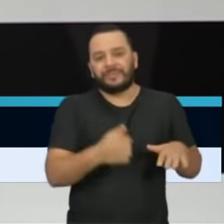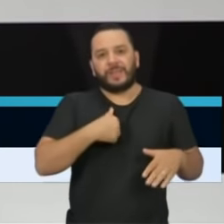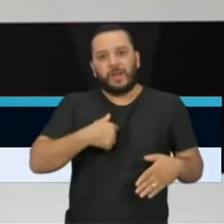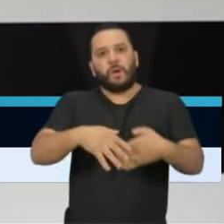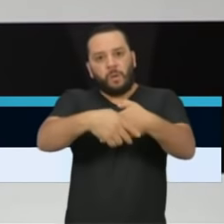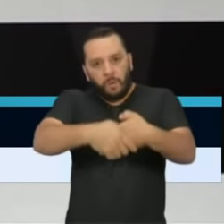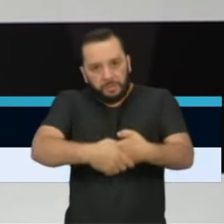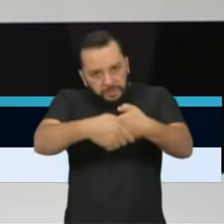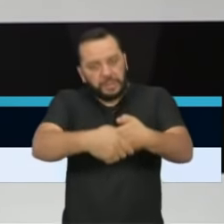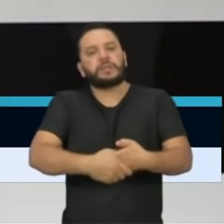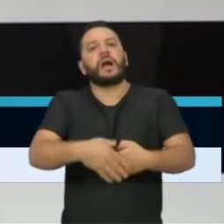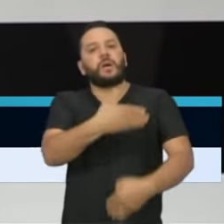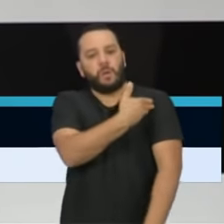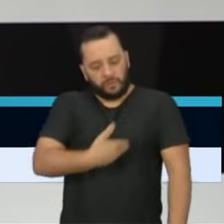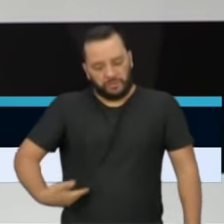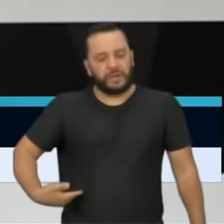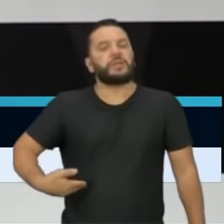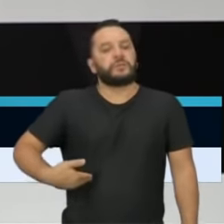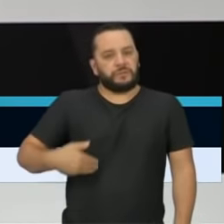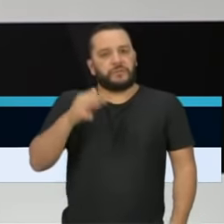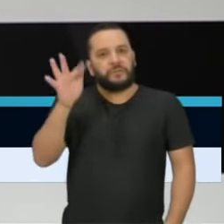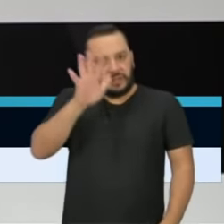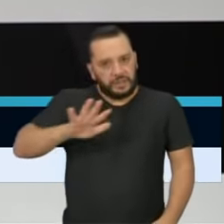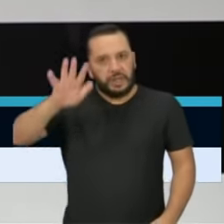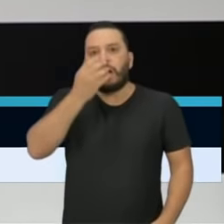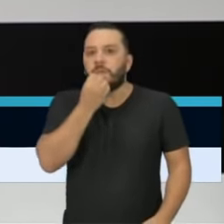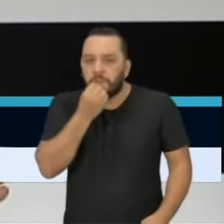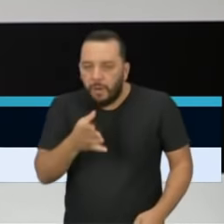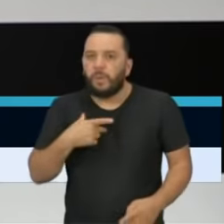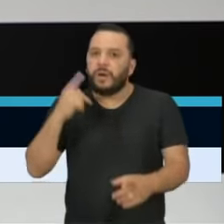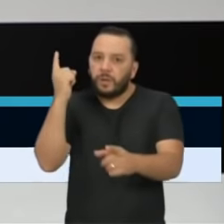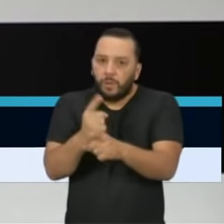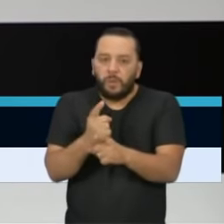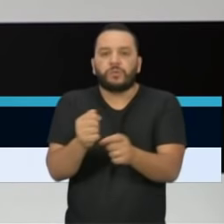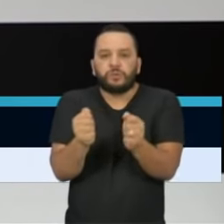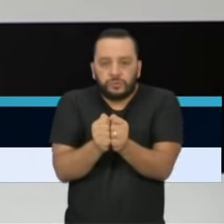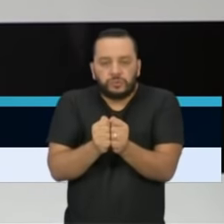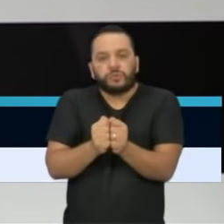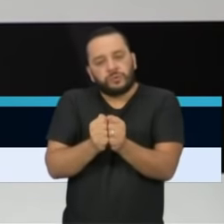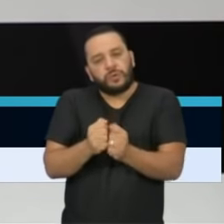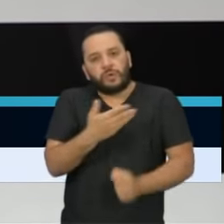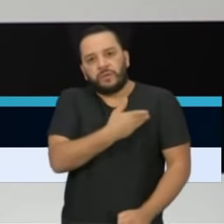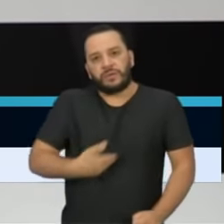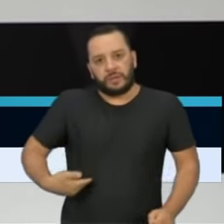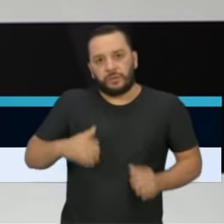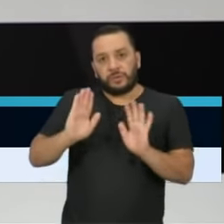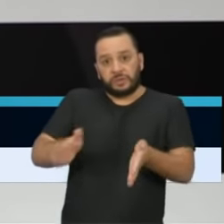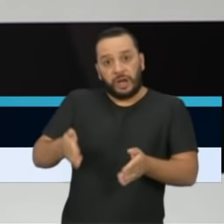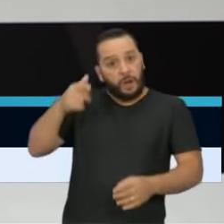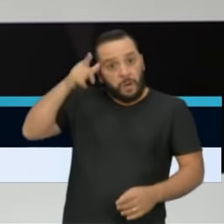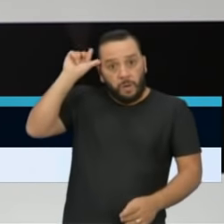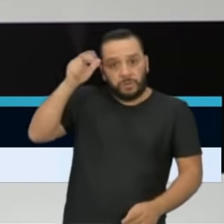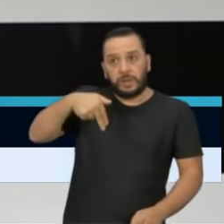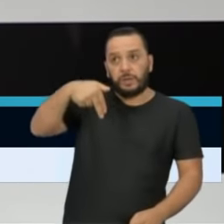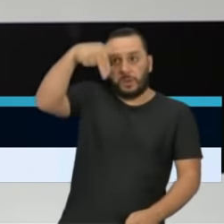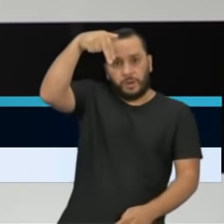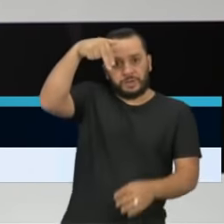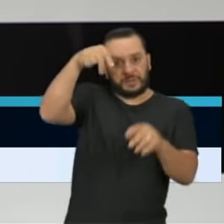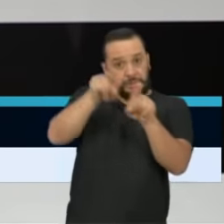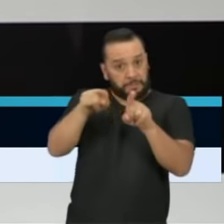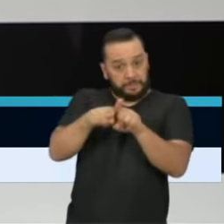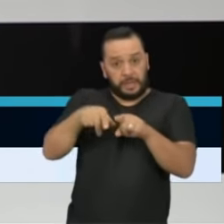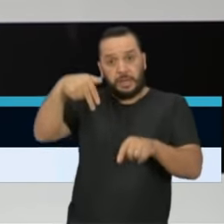decisão do governo federal de promover o encontro com os governadores. Ontem já aconteceu com os governadores do Norte e do Nordeste do Brasil,